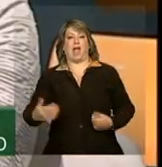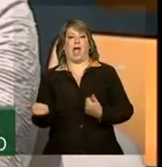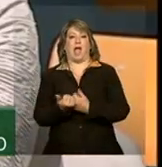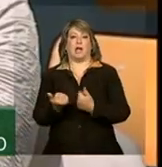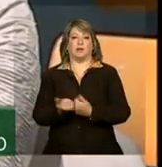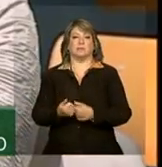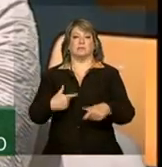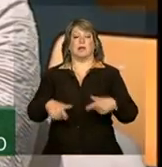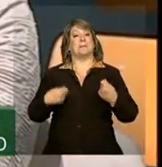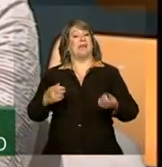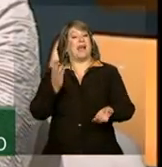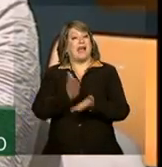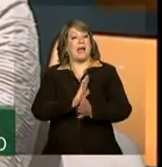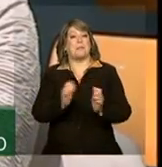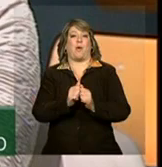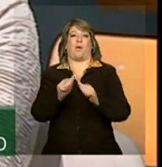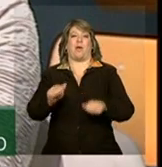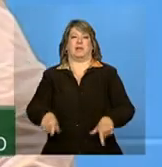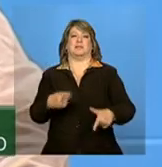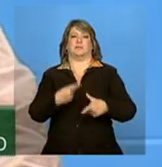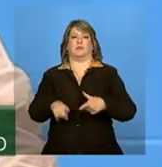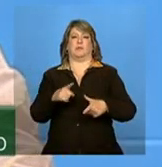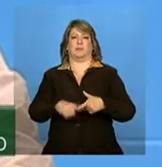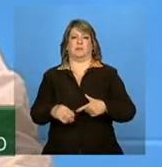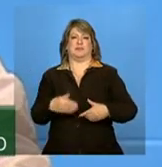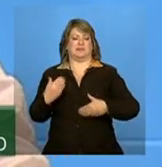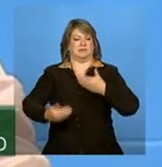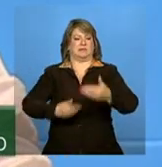tem que romper esse ciclo vicioso.